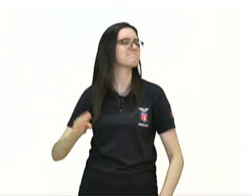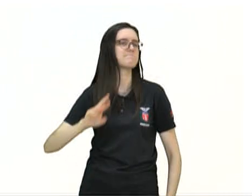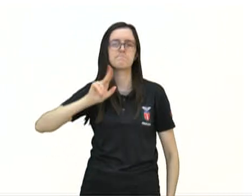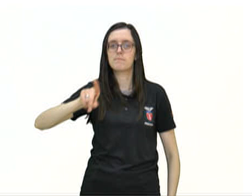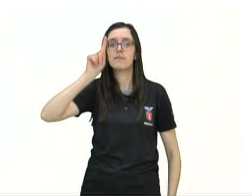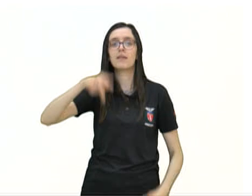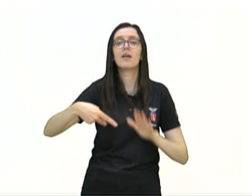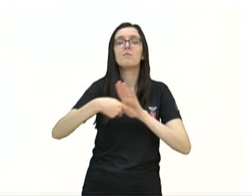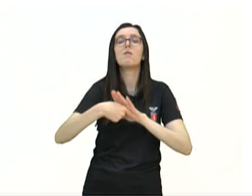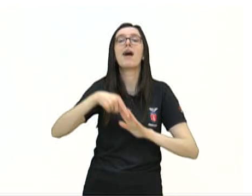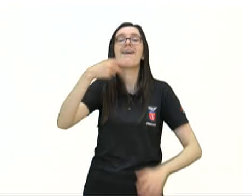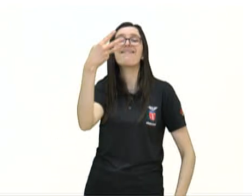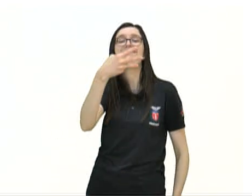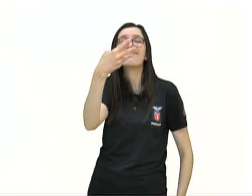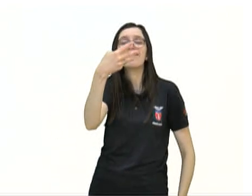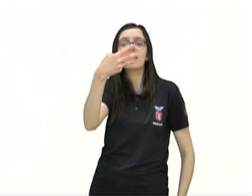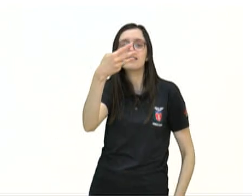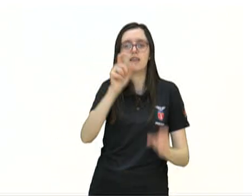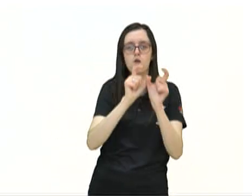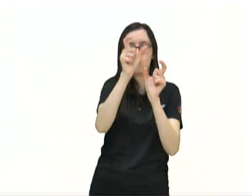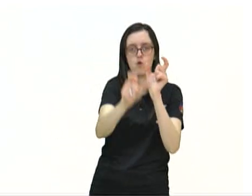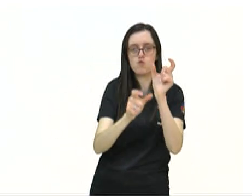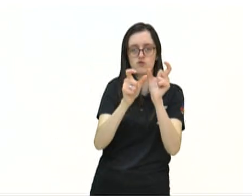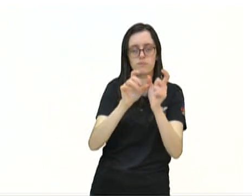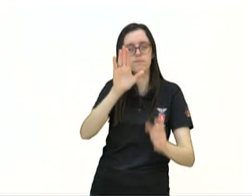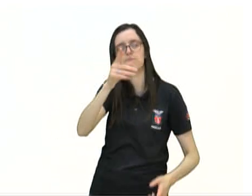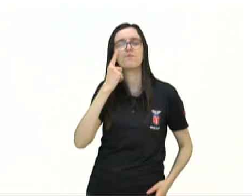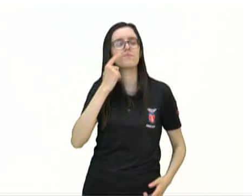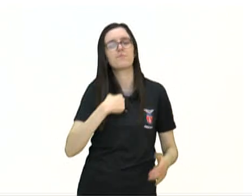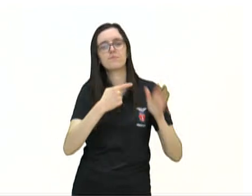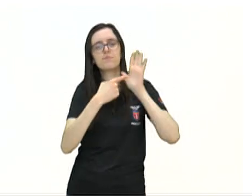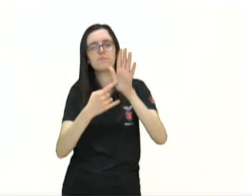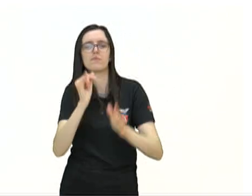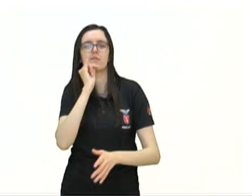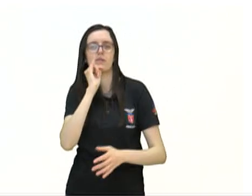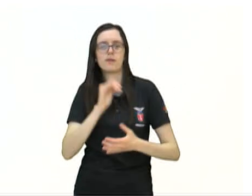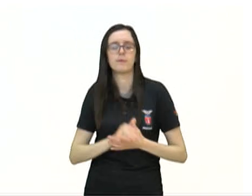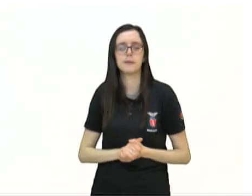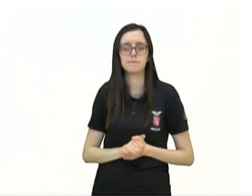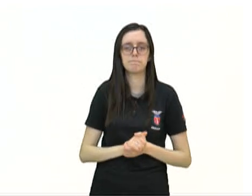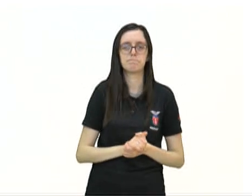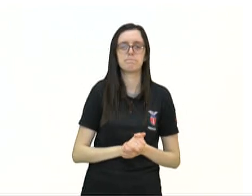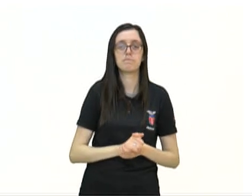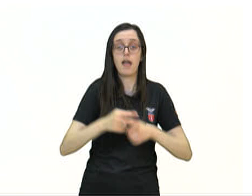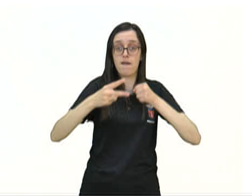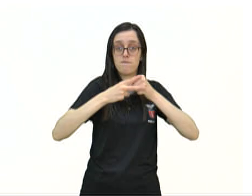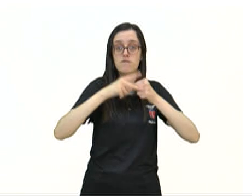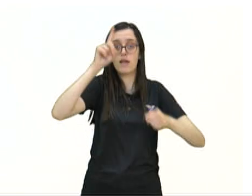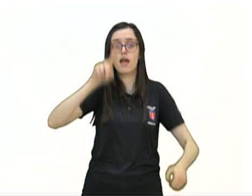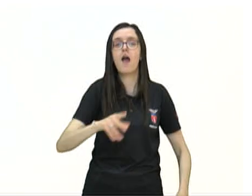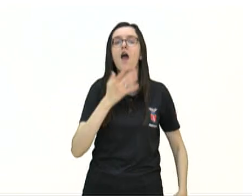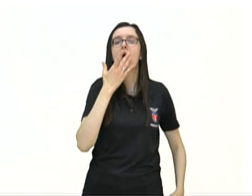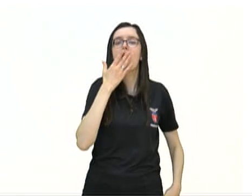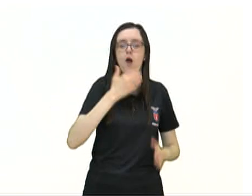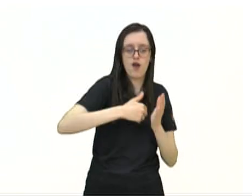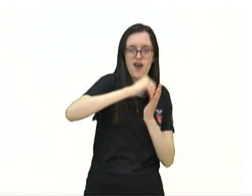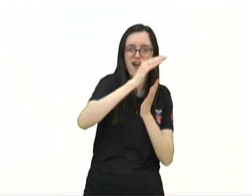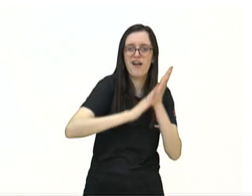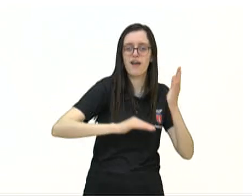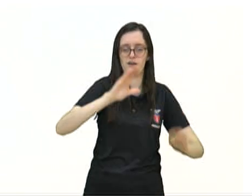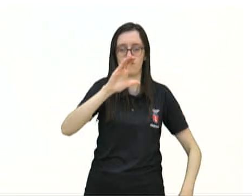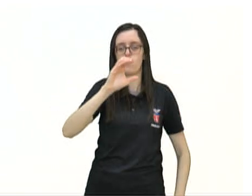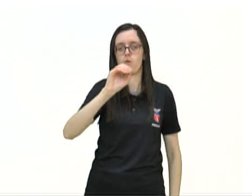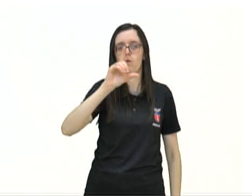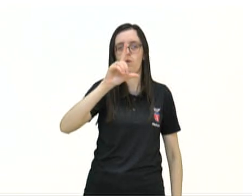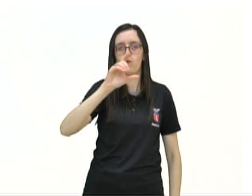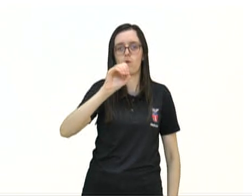na terceira conjugação. Trouxe para vocês, por exemplo, a ideia aqui do verbo colorir. Como que eu vou